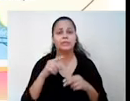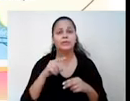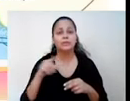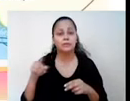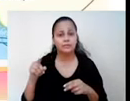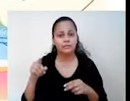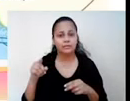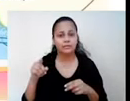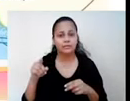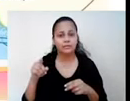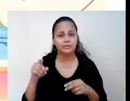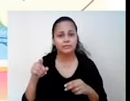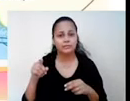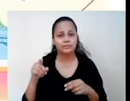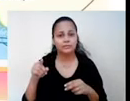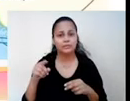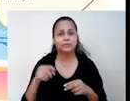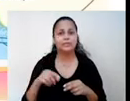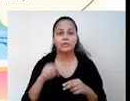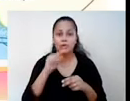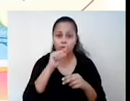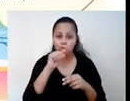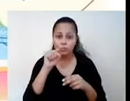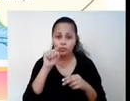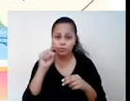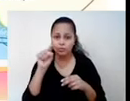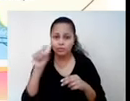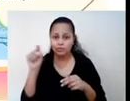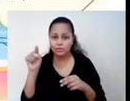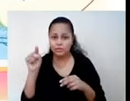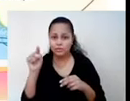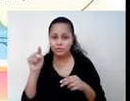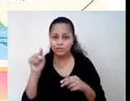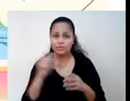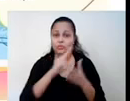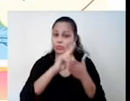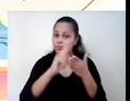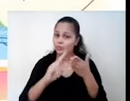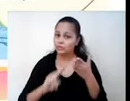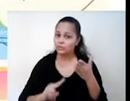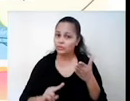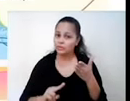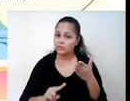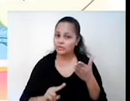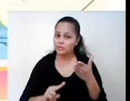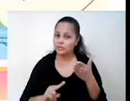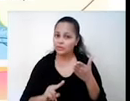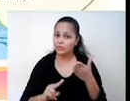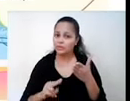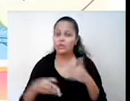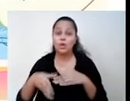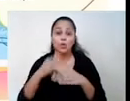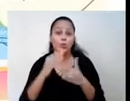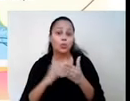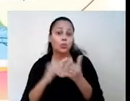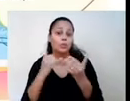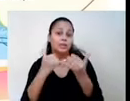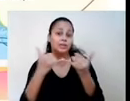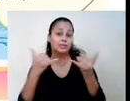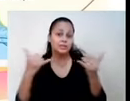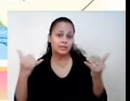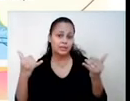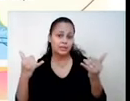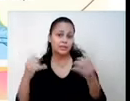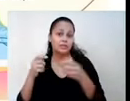eu vou manter os traços do desenho. Então, todas essas linhas são linhas